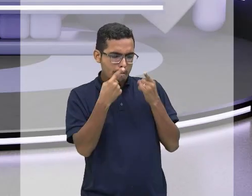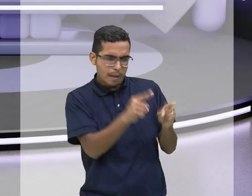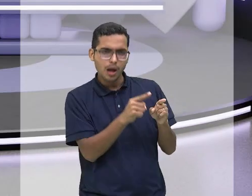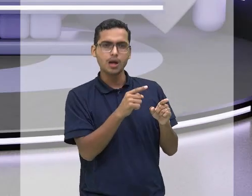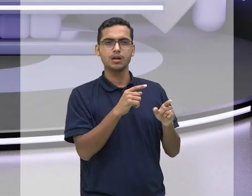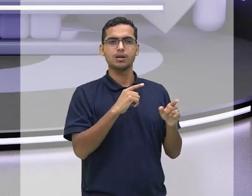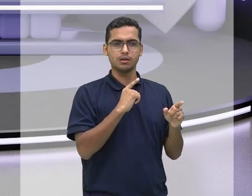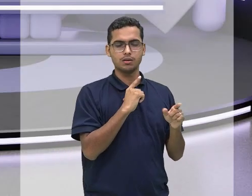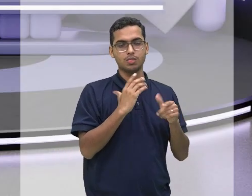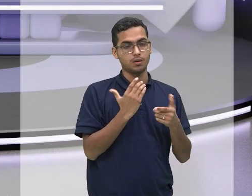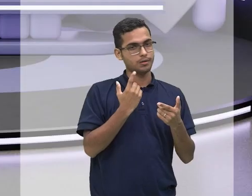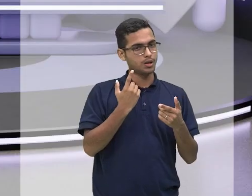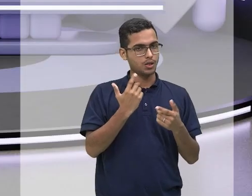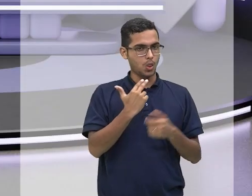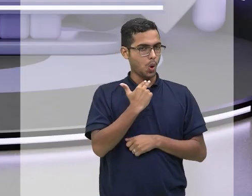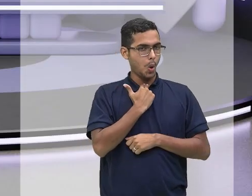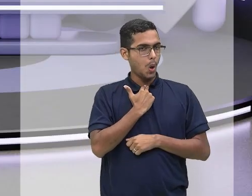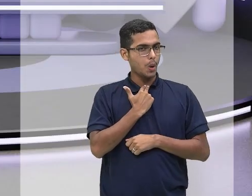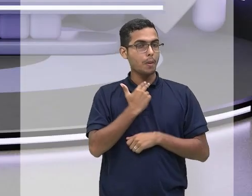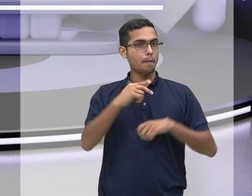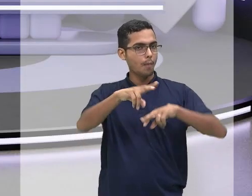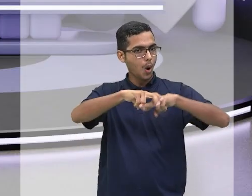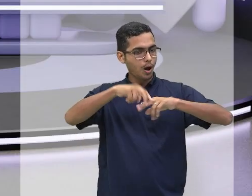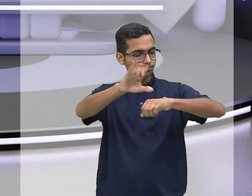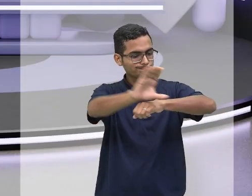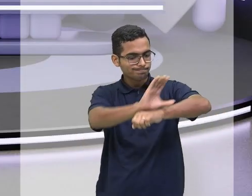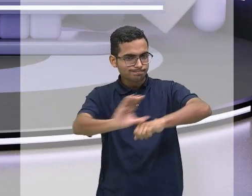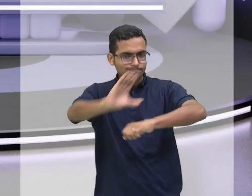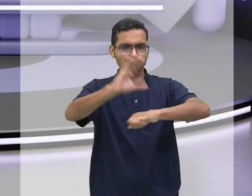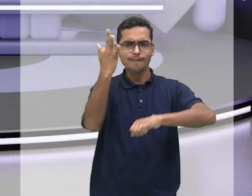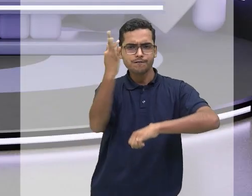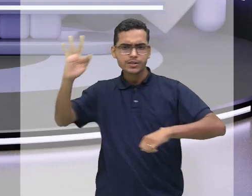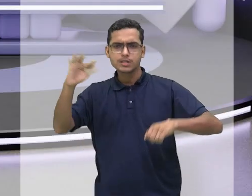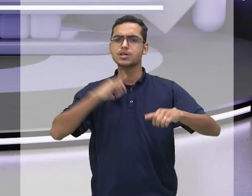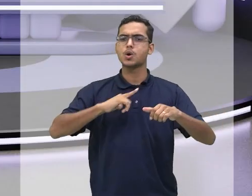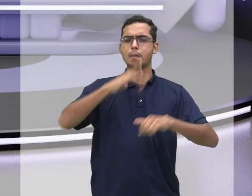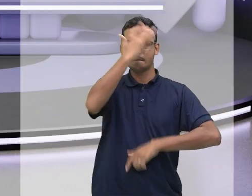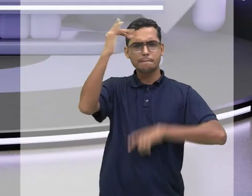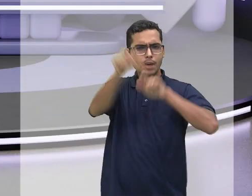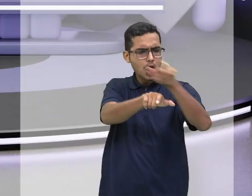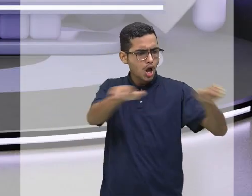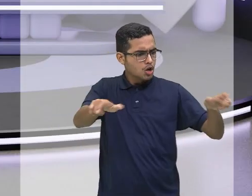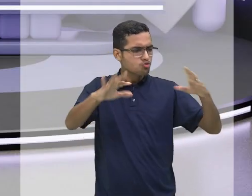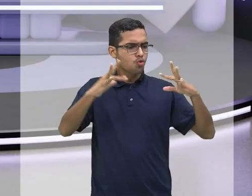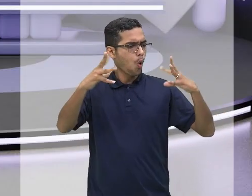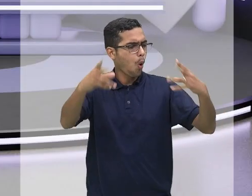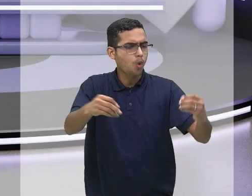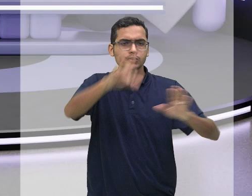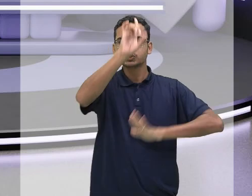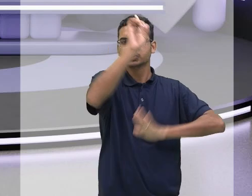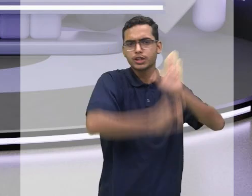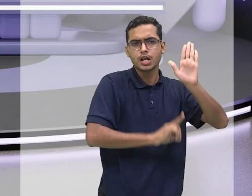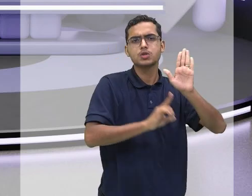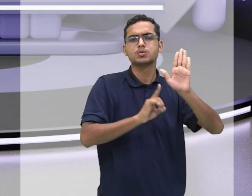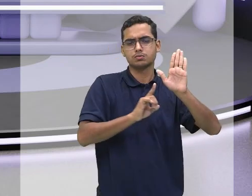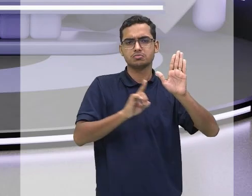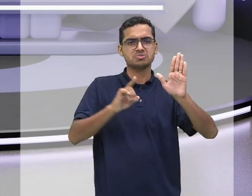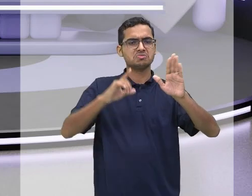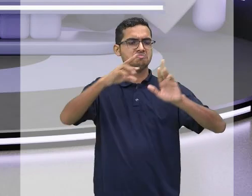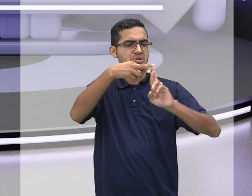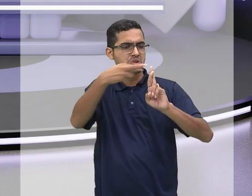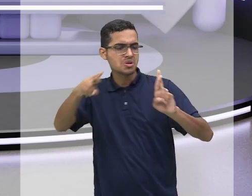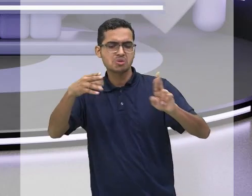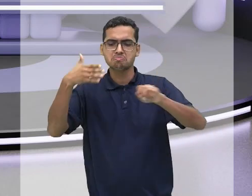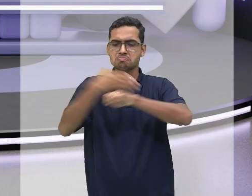Constituição Federal, ela garante o livre direito de exercício de religião em qualquer lugar do Brasil,